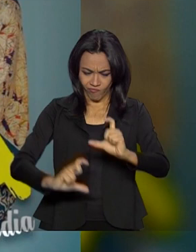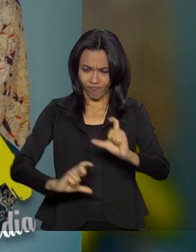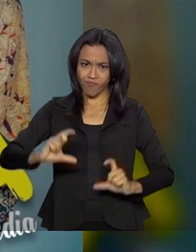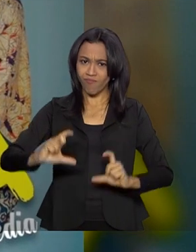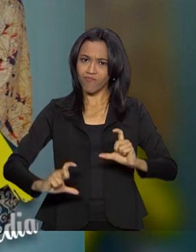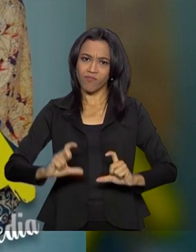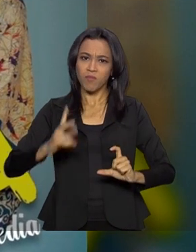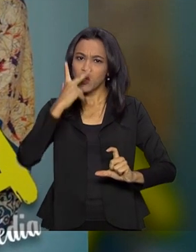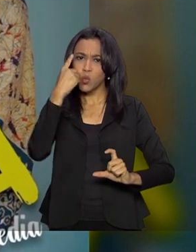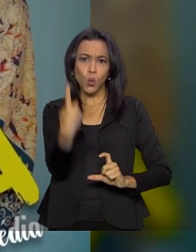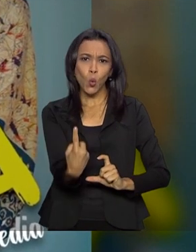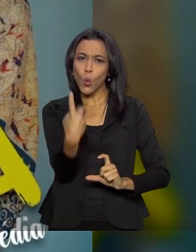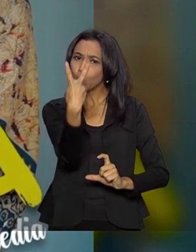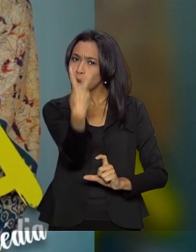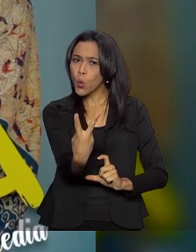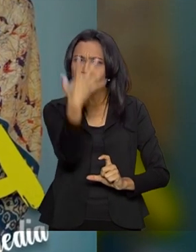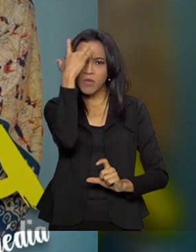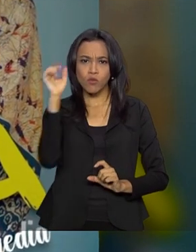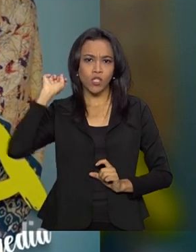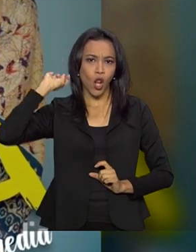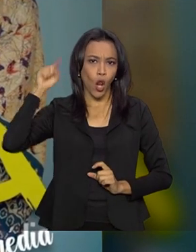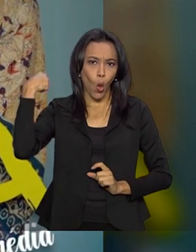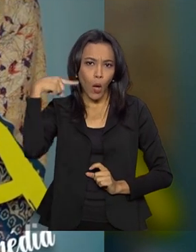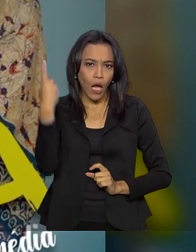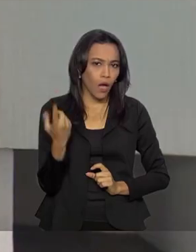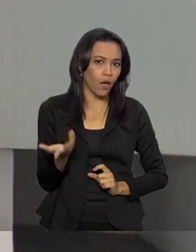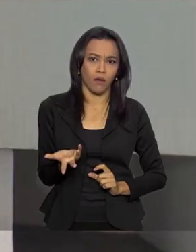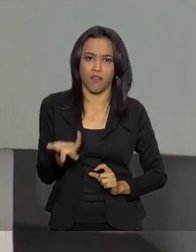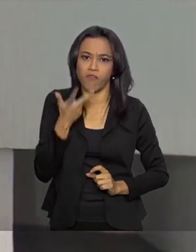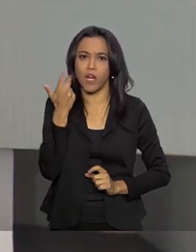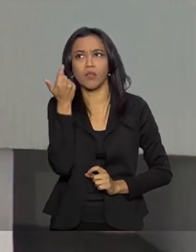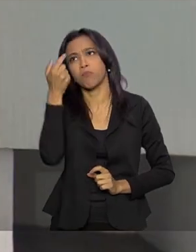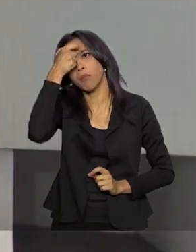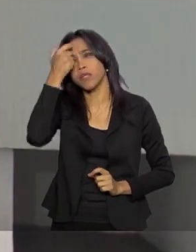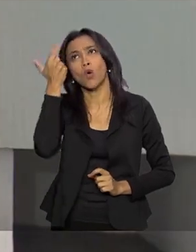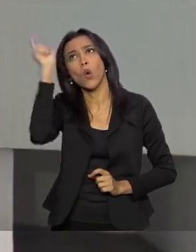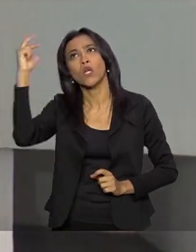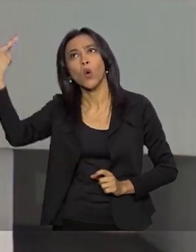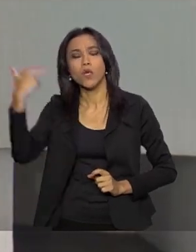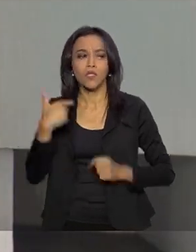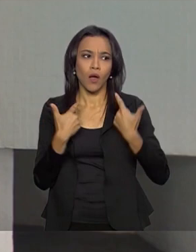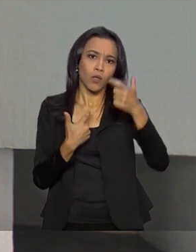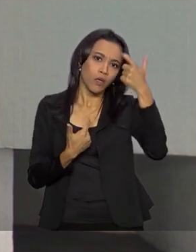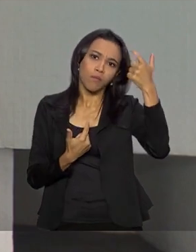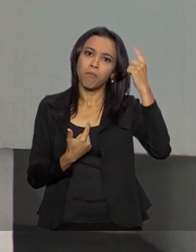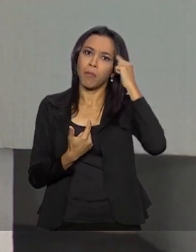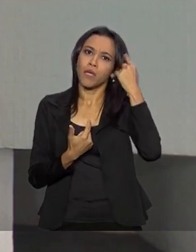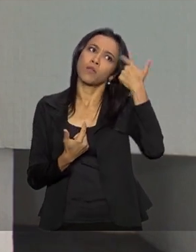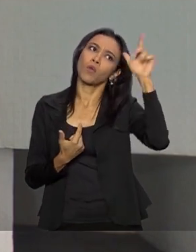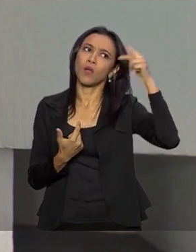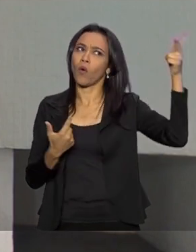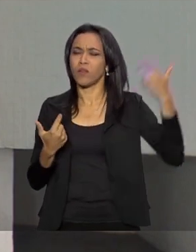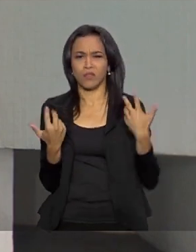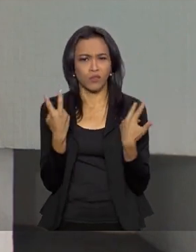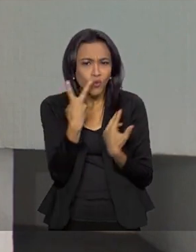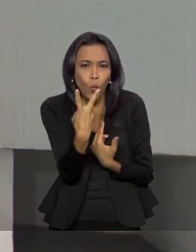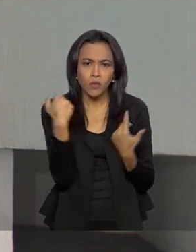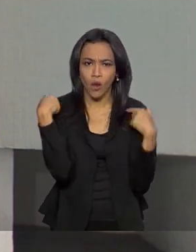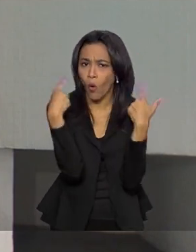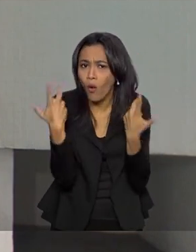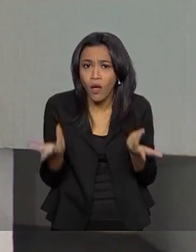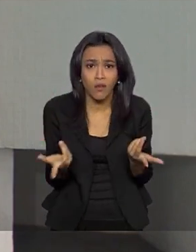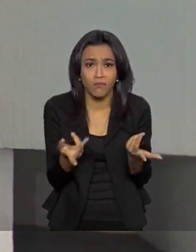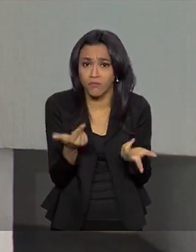Duas loucas conversando, uma com pensamento numa coisa, a outra com pensamento com outro. Então, não tinha